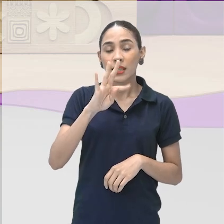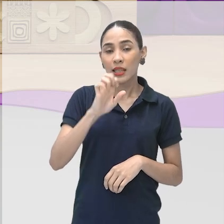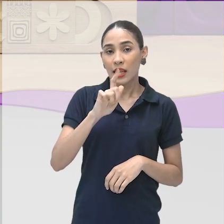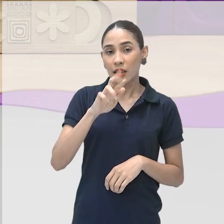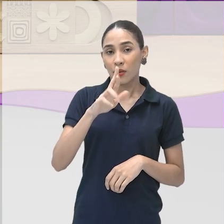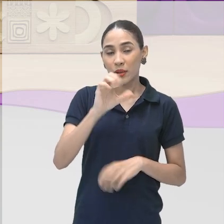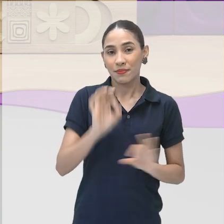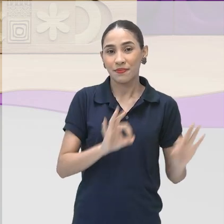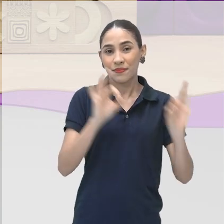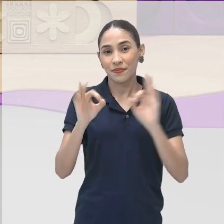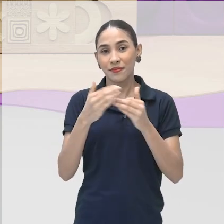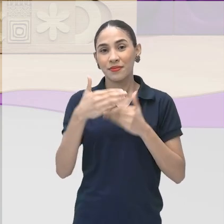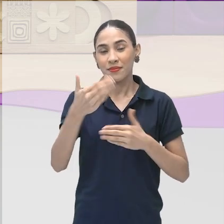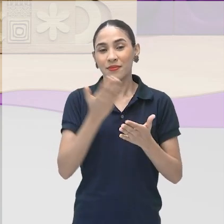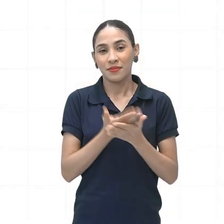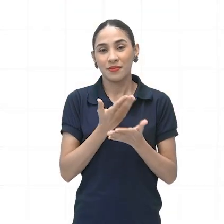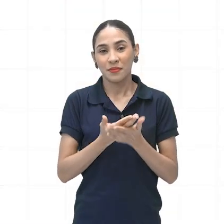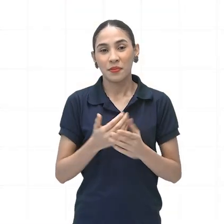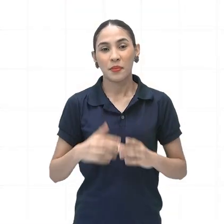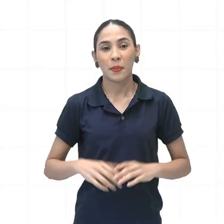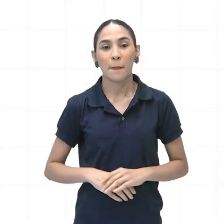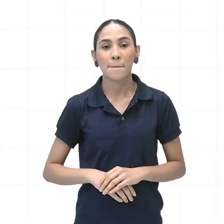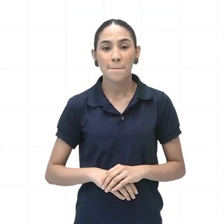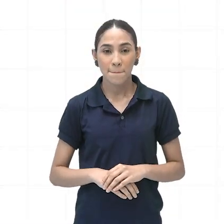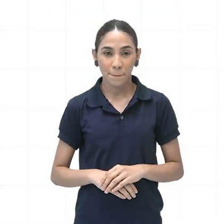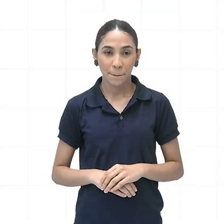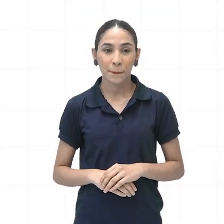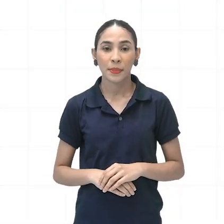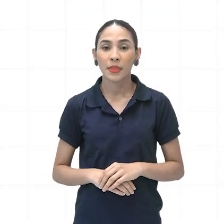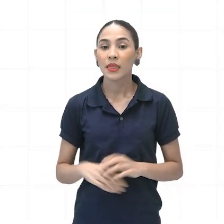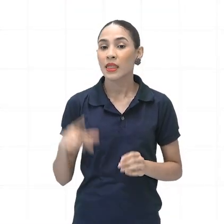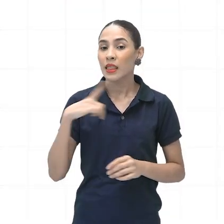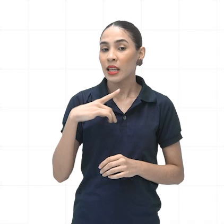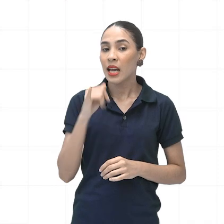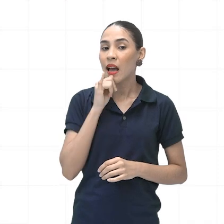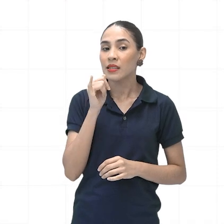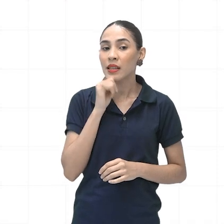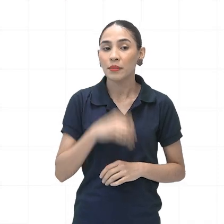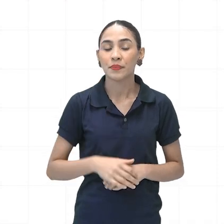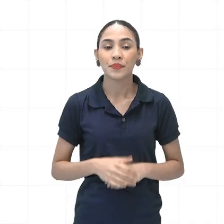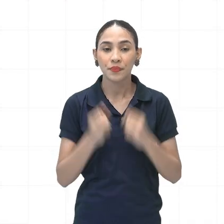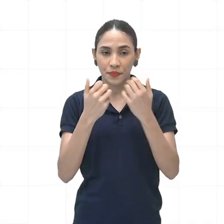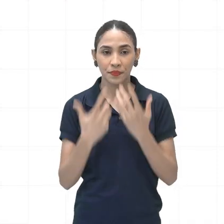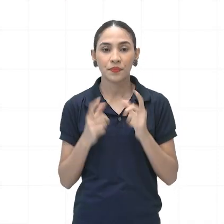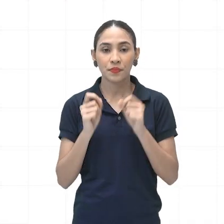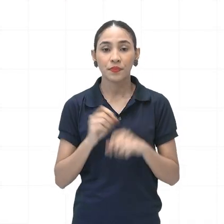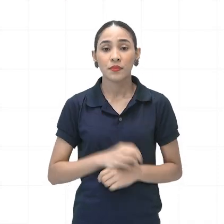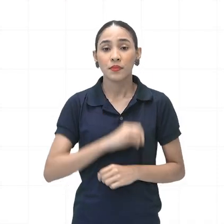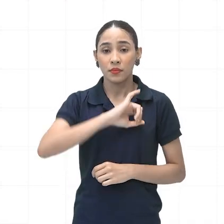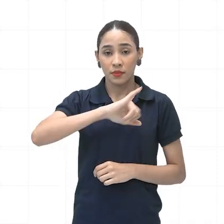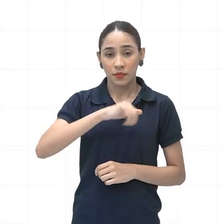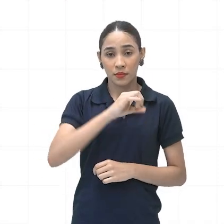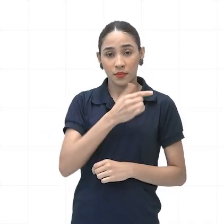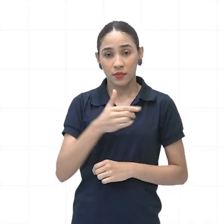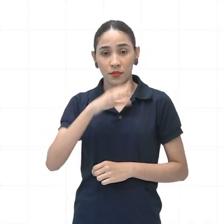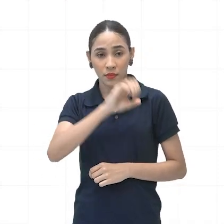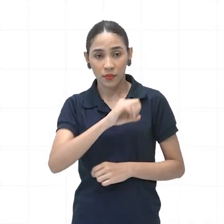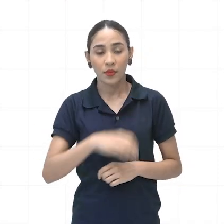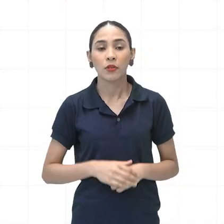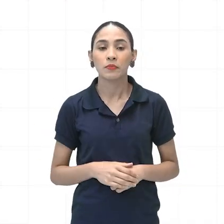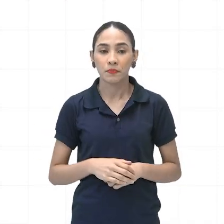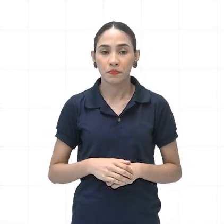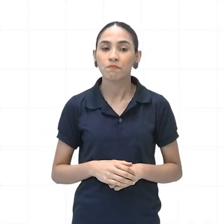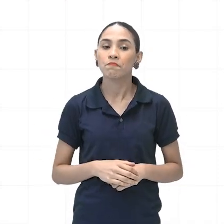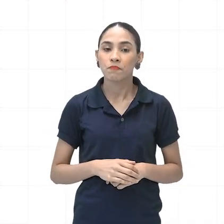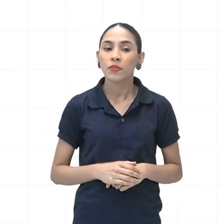vamos acompanhar aí essa aplicação. Temos aí a aplicação que diz o seguinte: João, um navegante